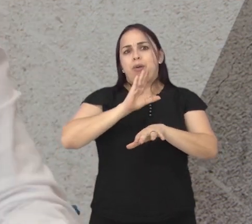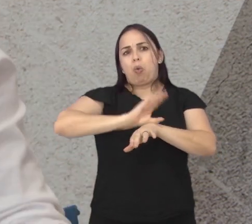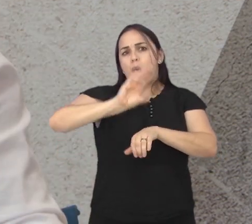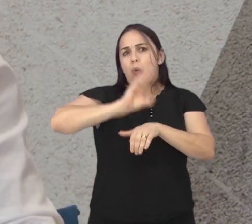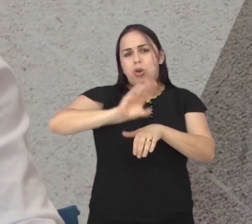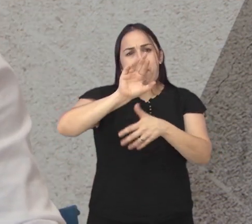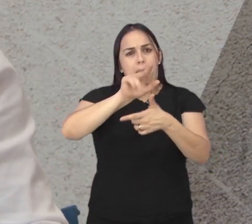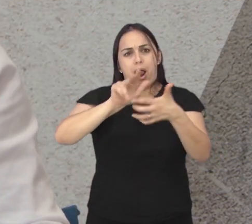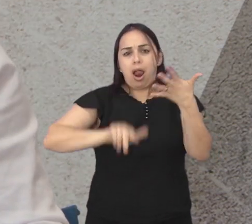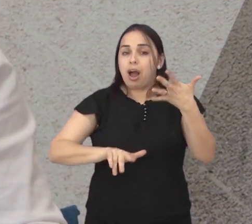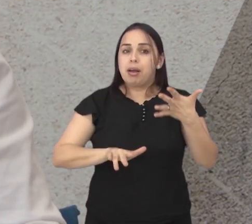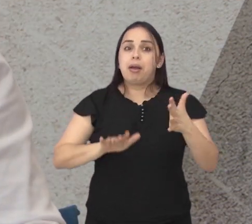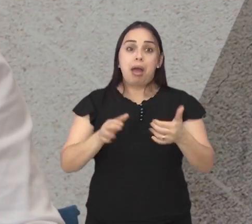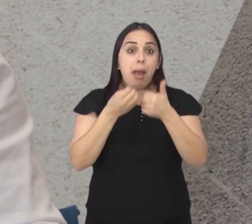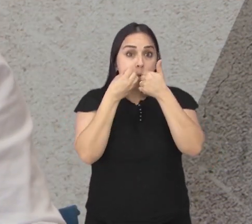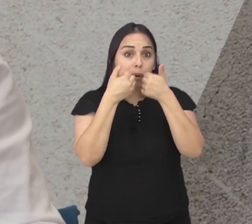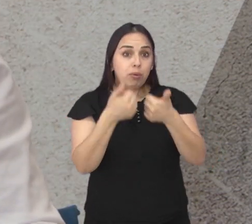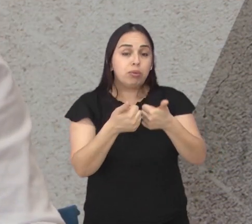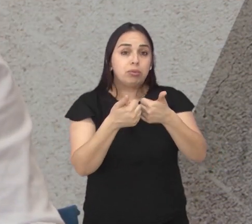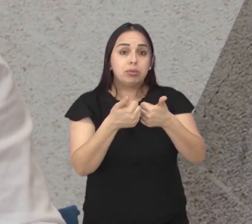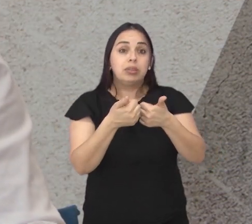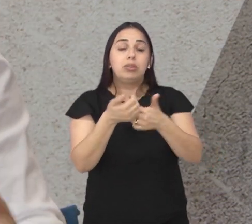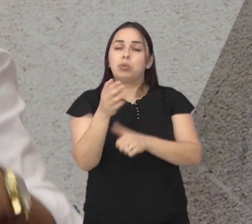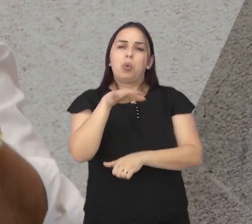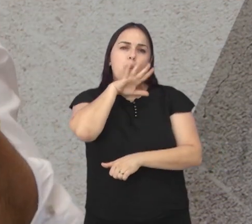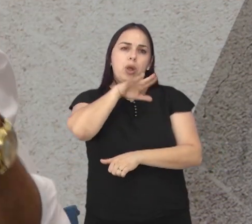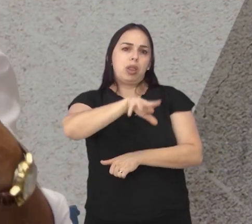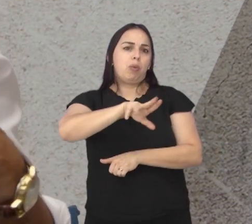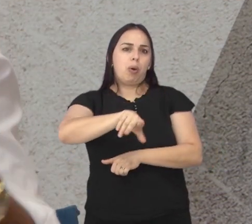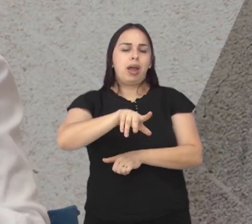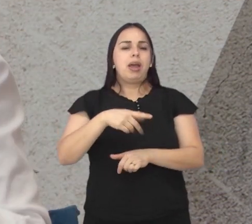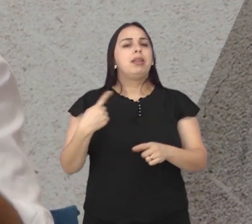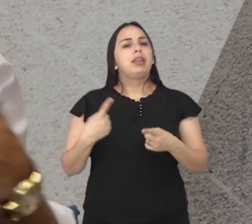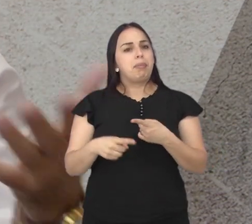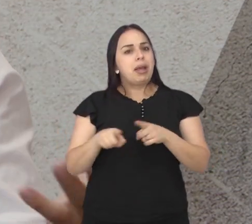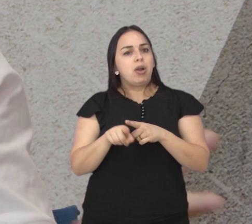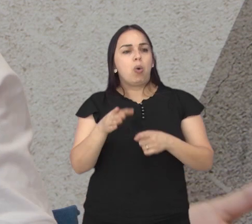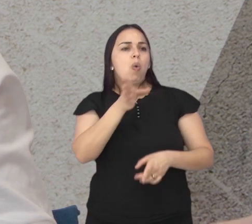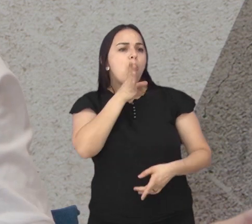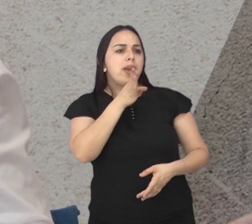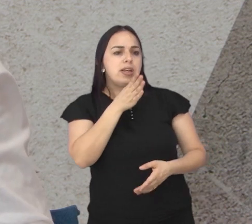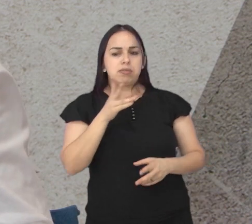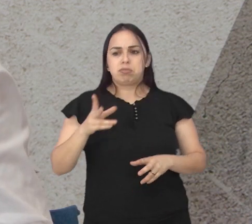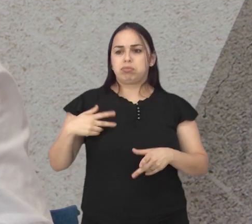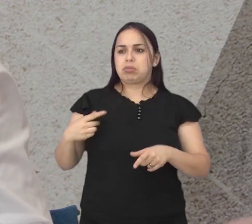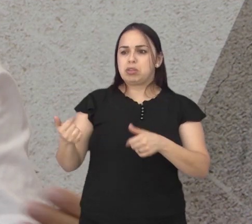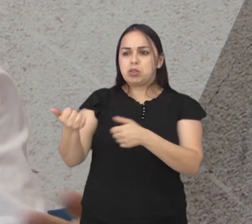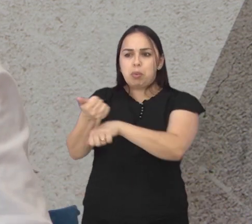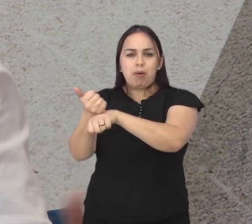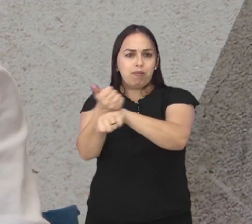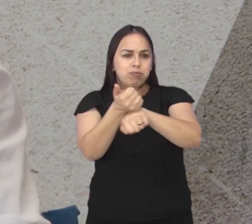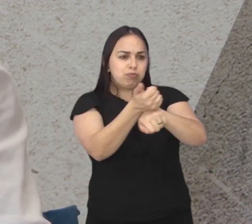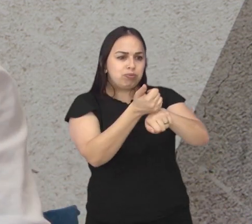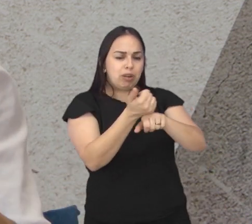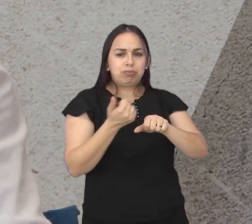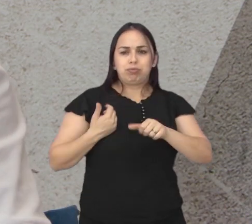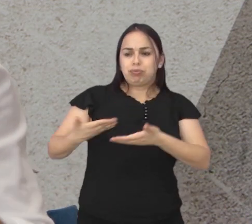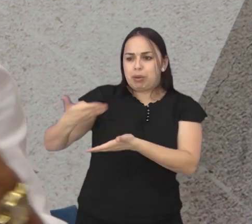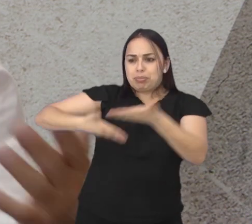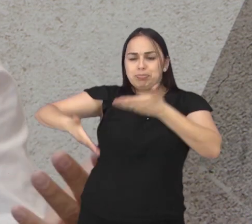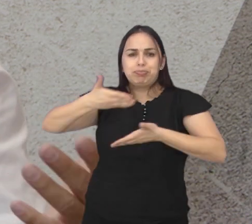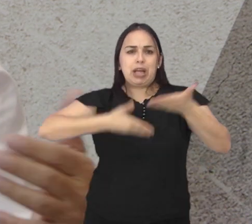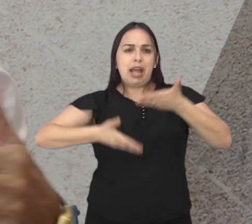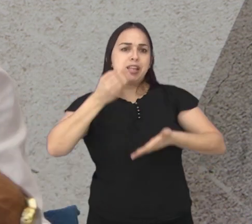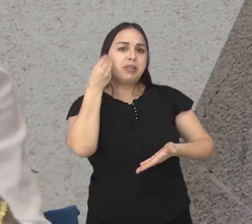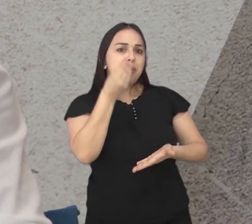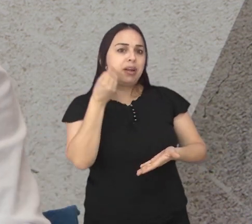tinha injeção eletrônica, né? E isso é bom, não é ruim, porque você tem um network, que é importante também, né? Que você encontra as pessoas,